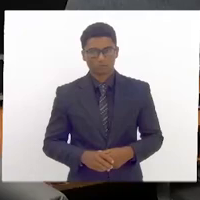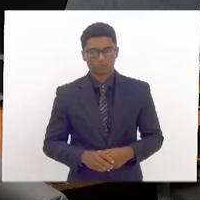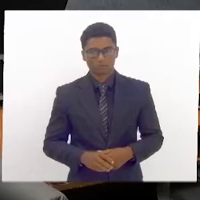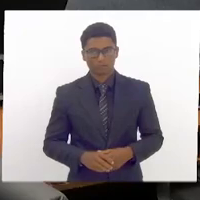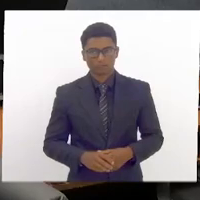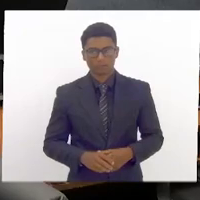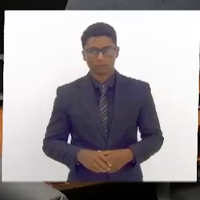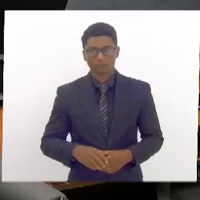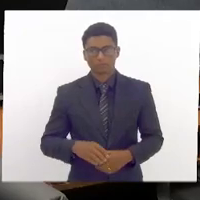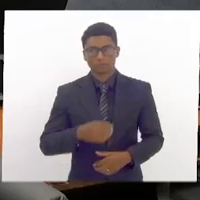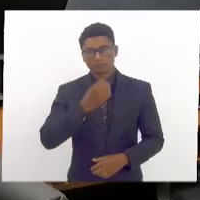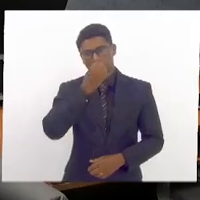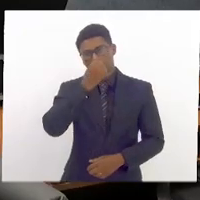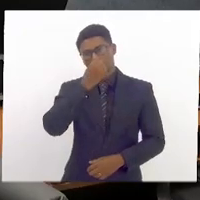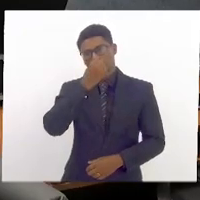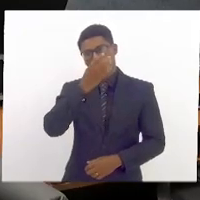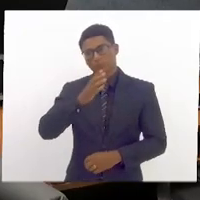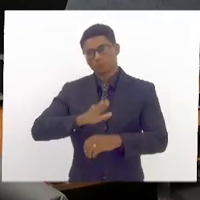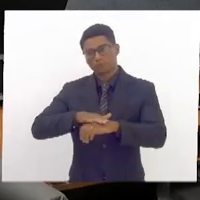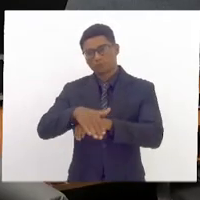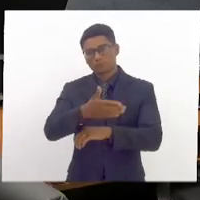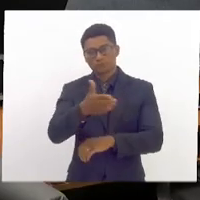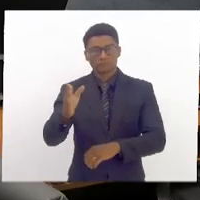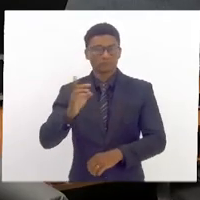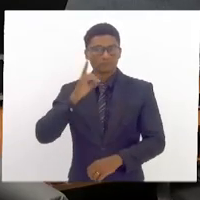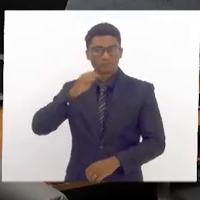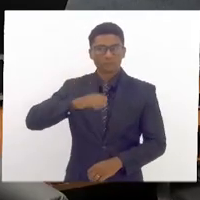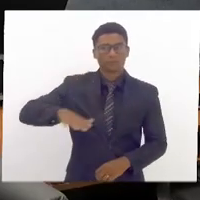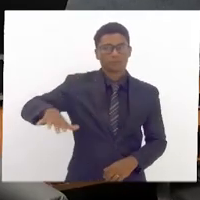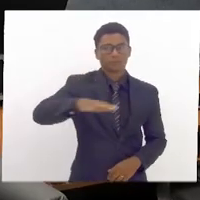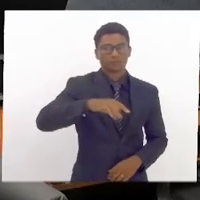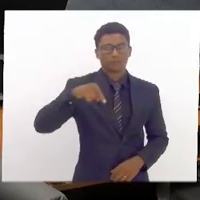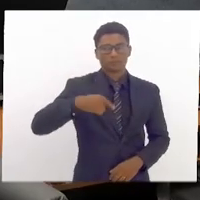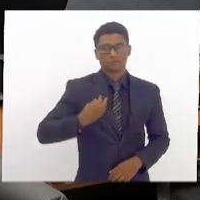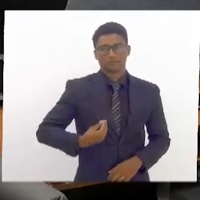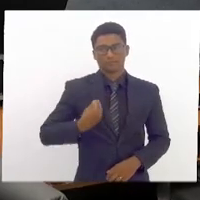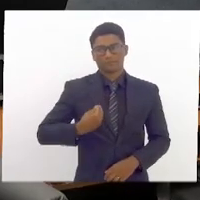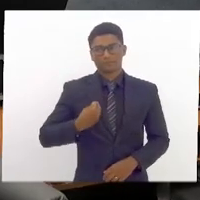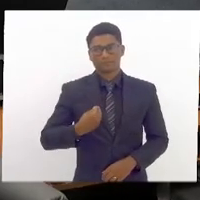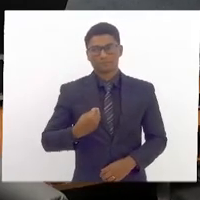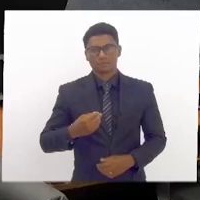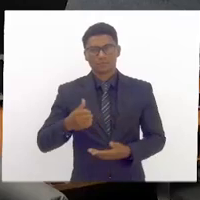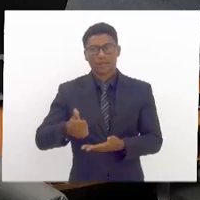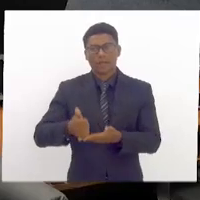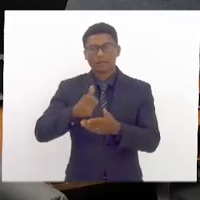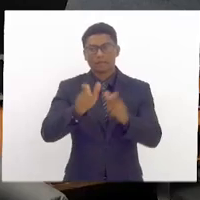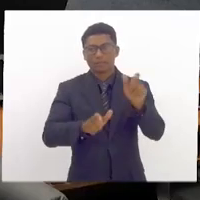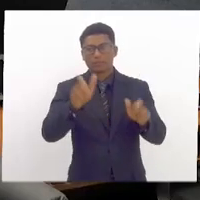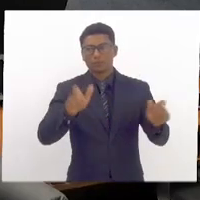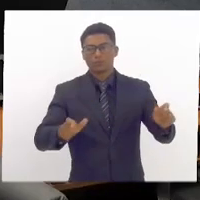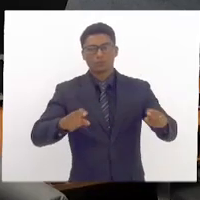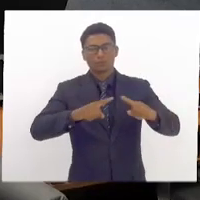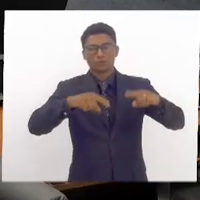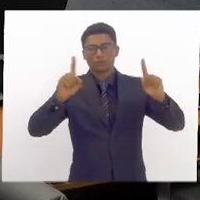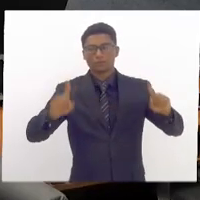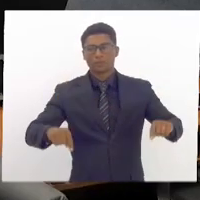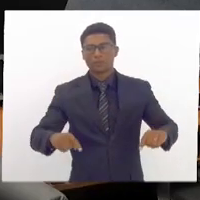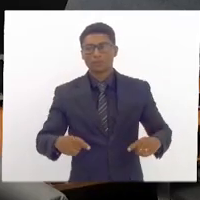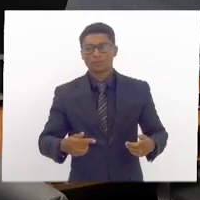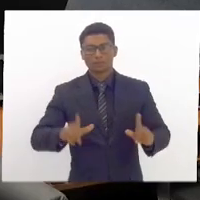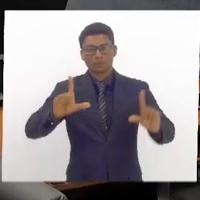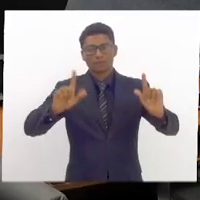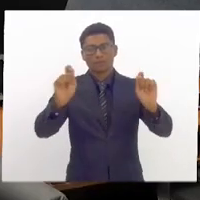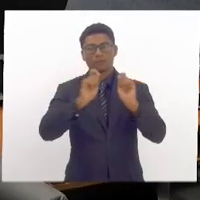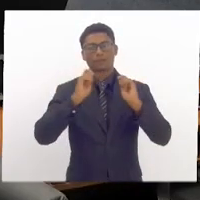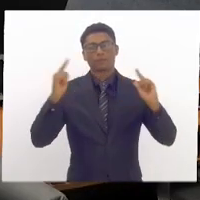Queria dar boa noite a todos os deputados que se encontram na casa, os assessores, funcionários, a nossa querida TV